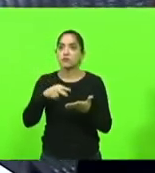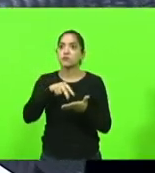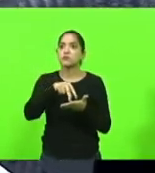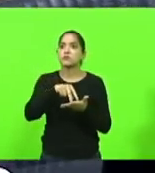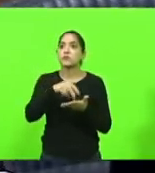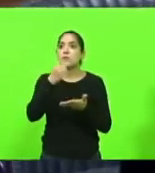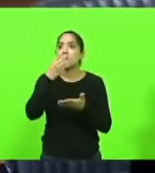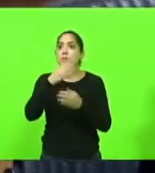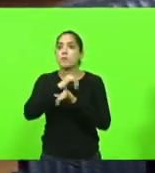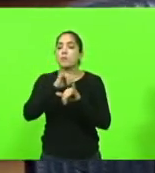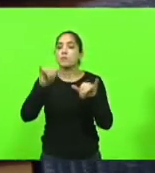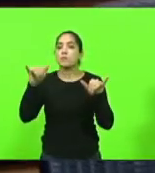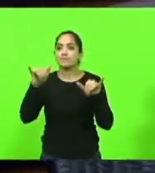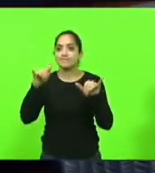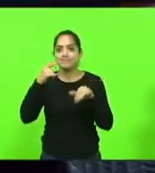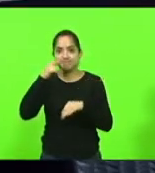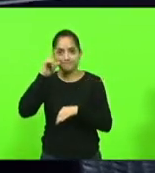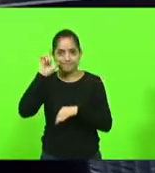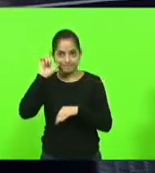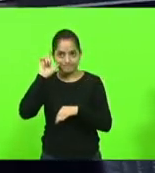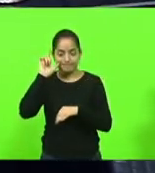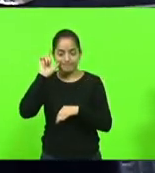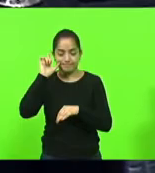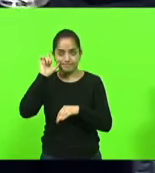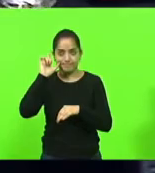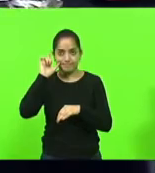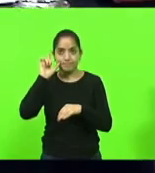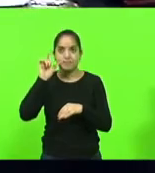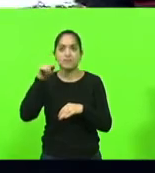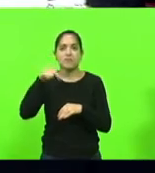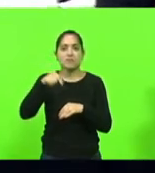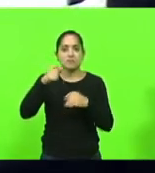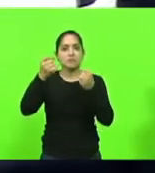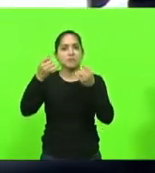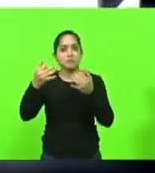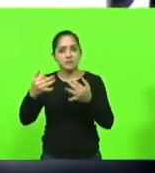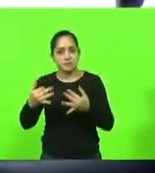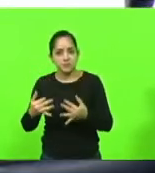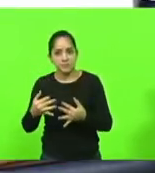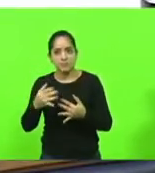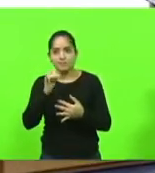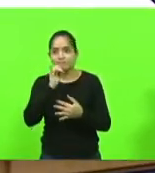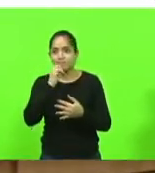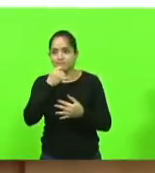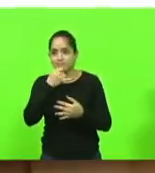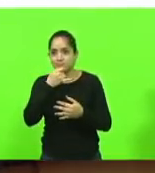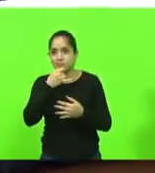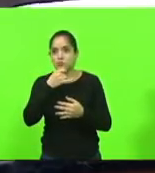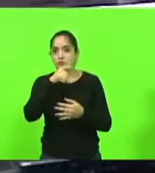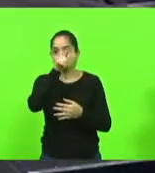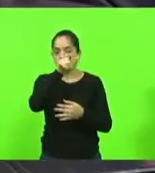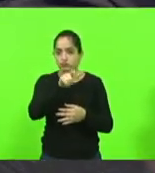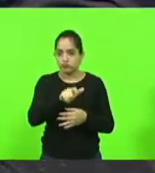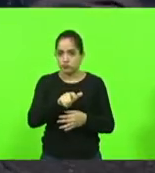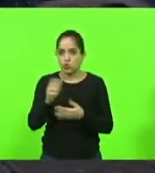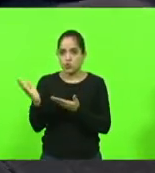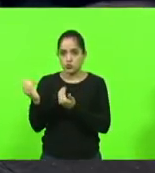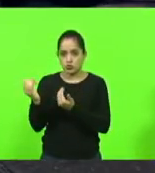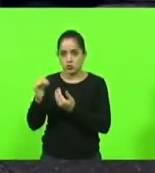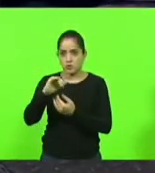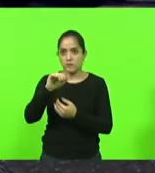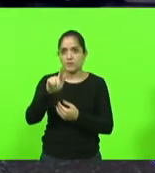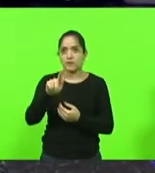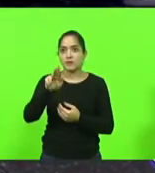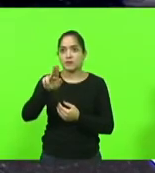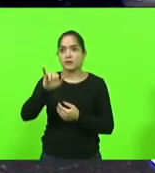notícia hoje. Ontem eu falei de um caso muito triste de um jovem, o Guilherme, lá de Itajaí, que